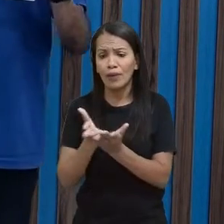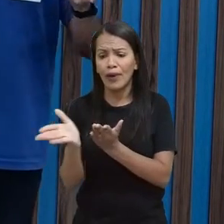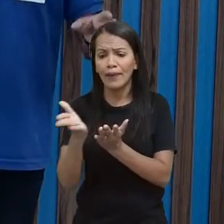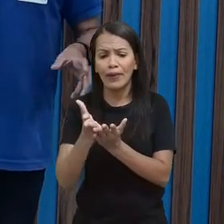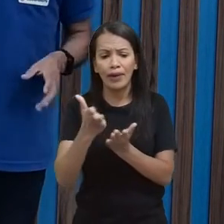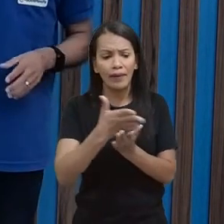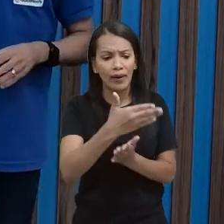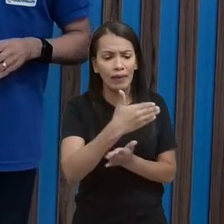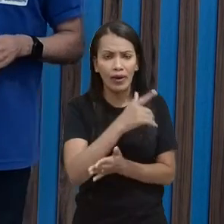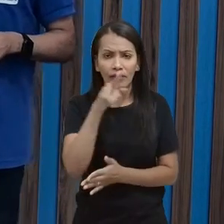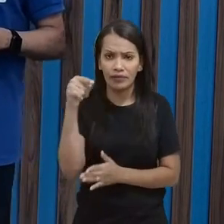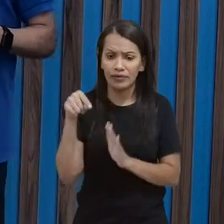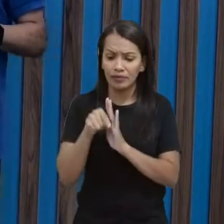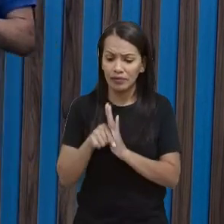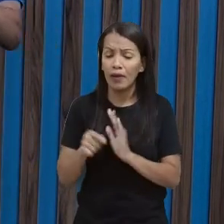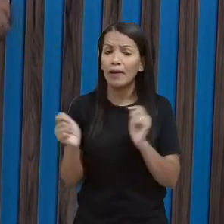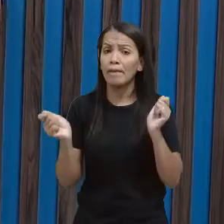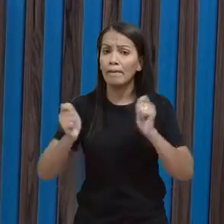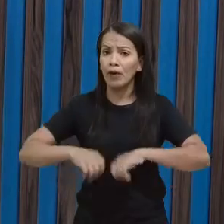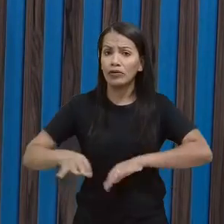com dificuldade, tá bom?